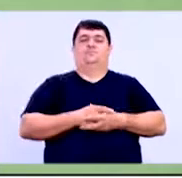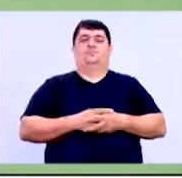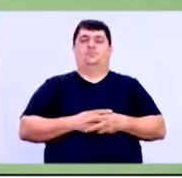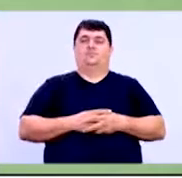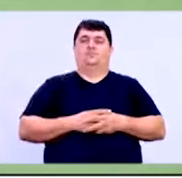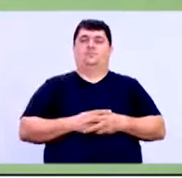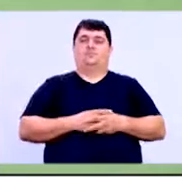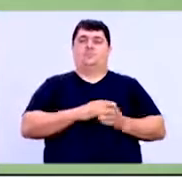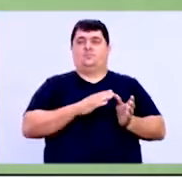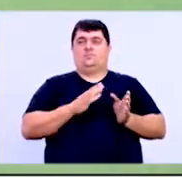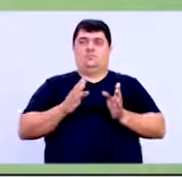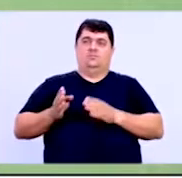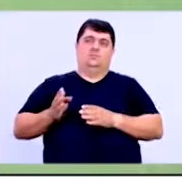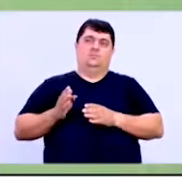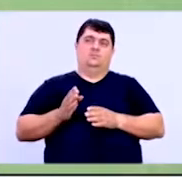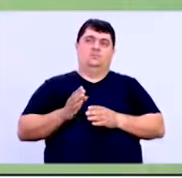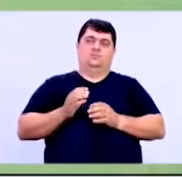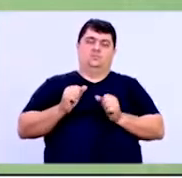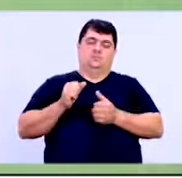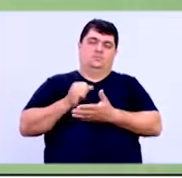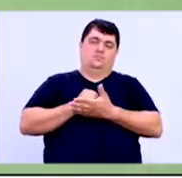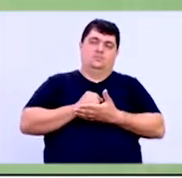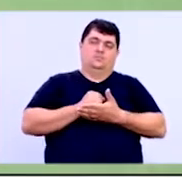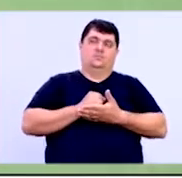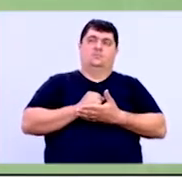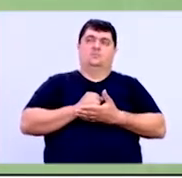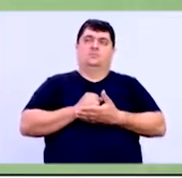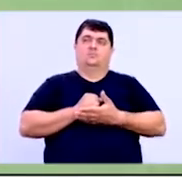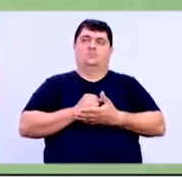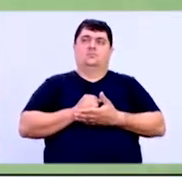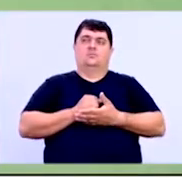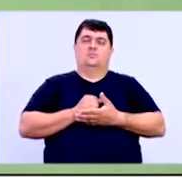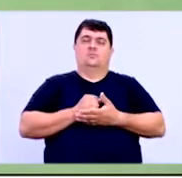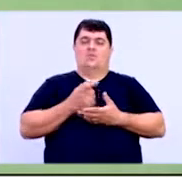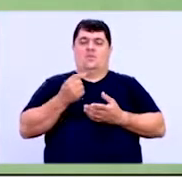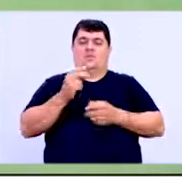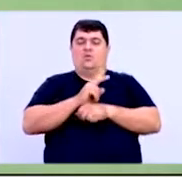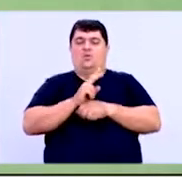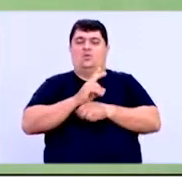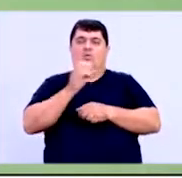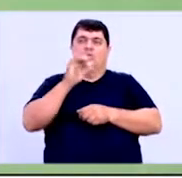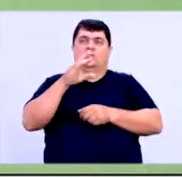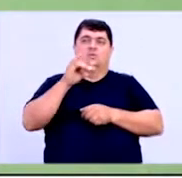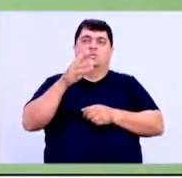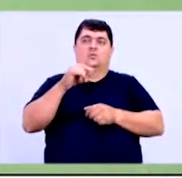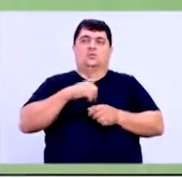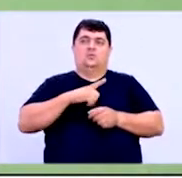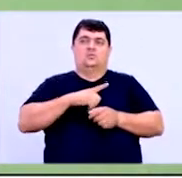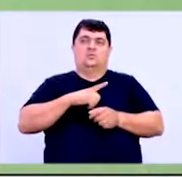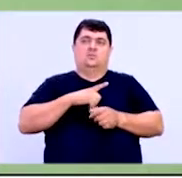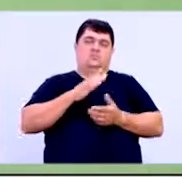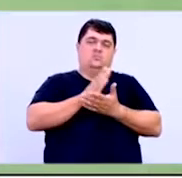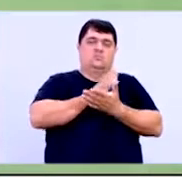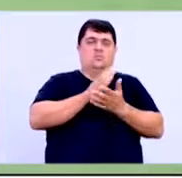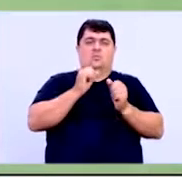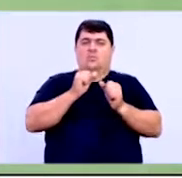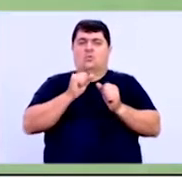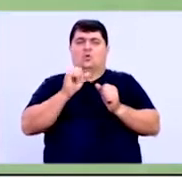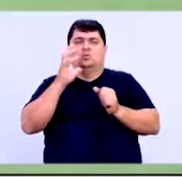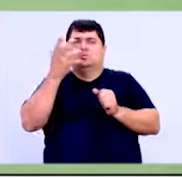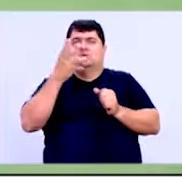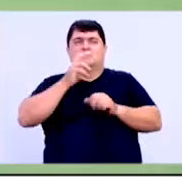Dando continuidade, professora, pode me ajudar? Sim. A respeito do controle orçamentário, as variações podem advir de várias